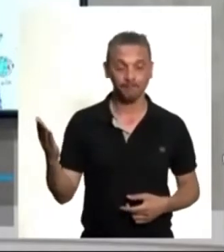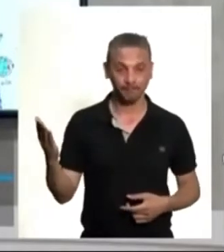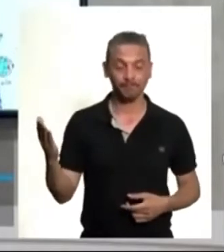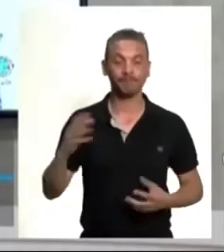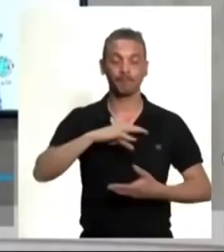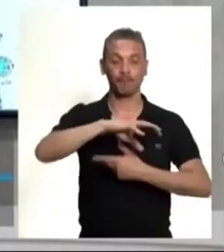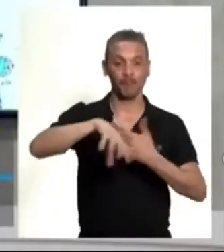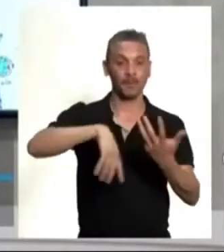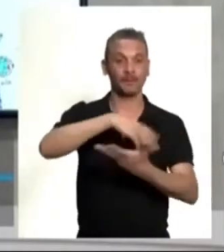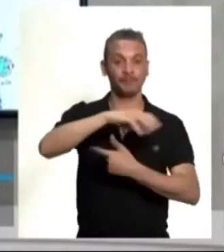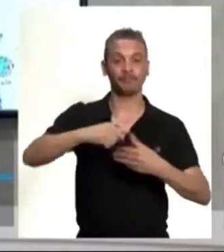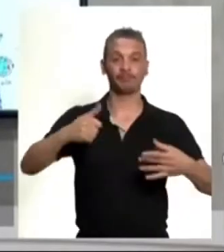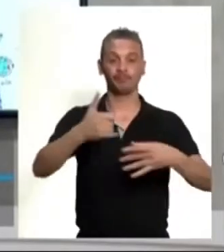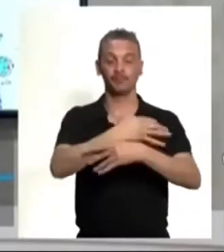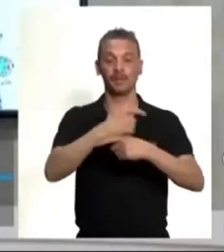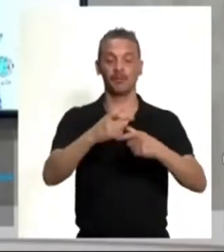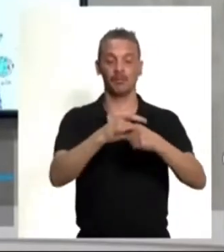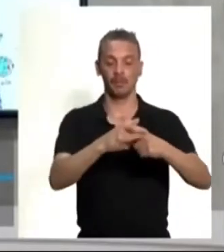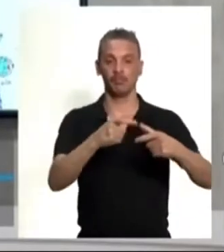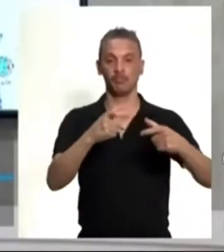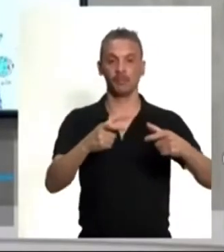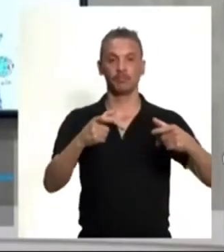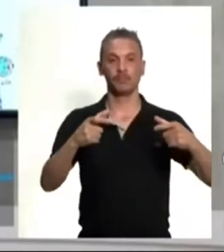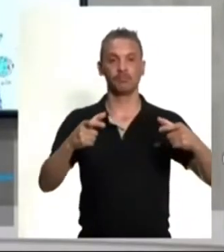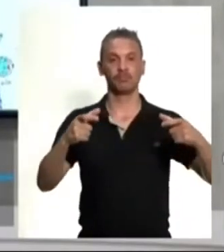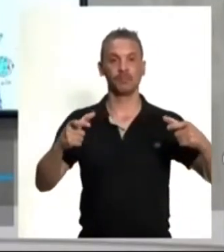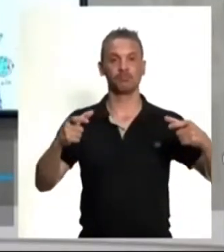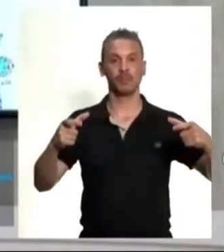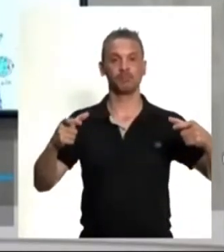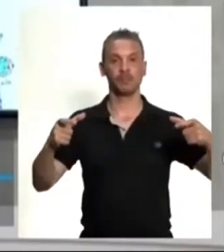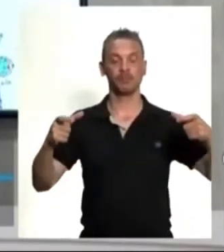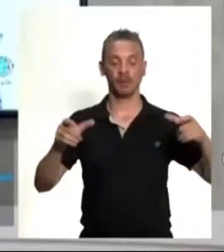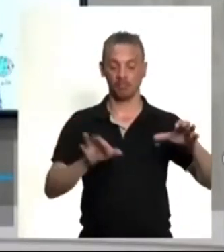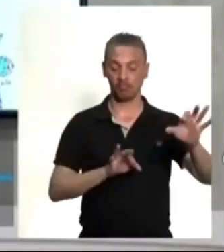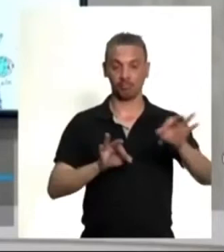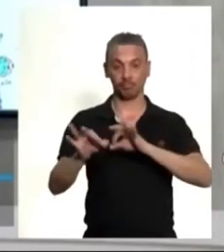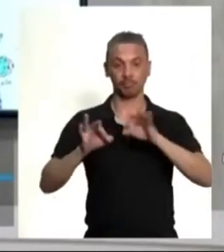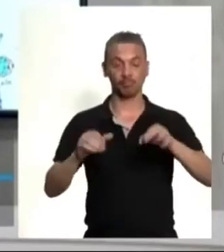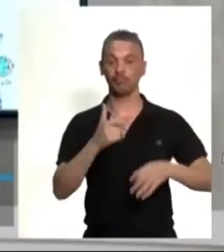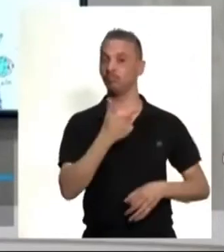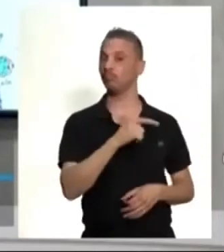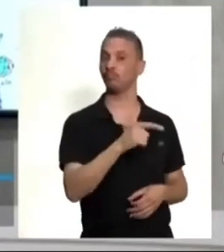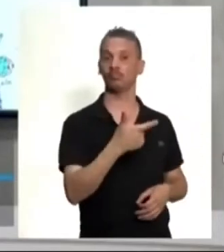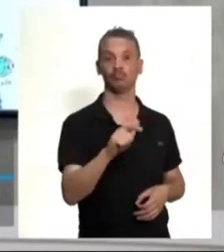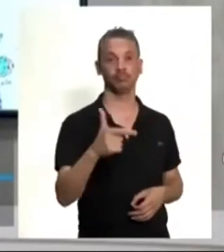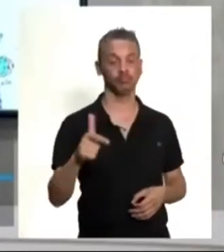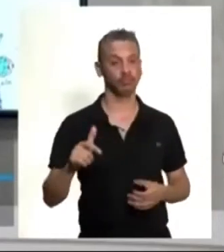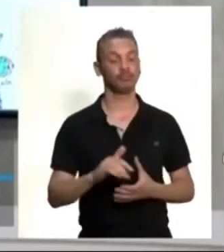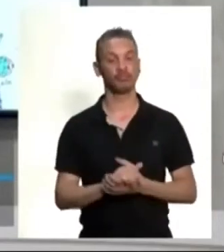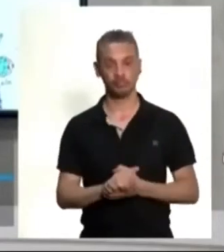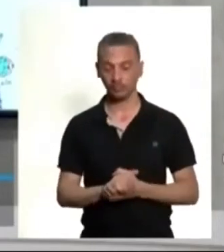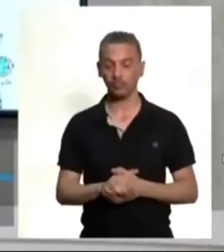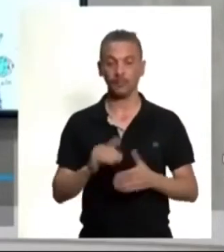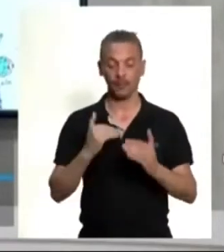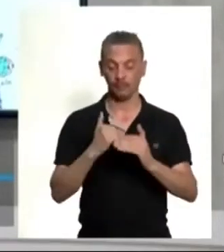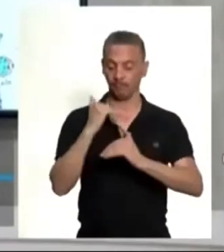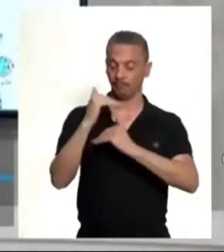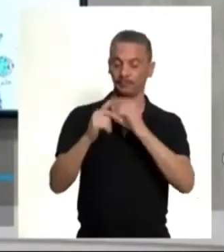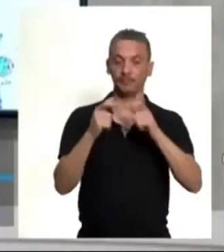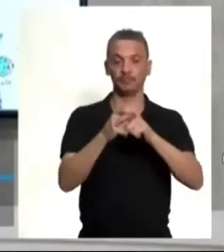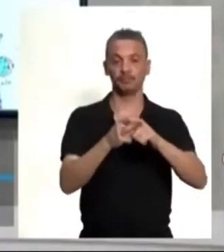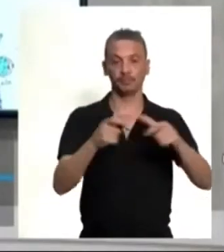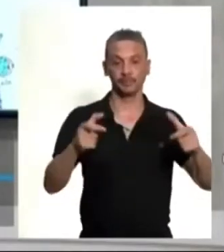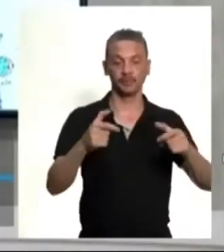desordenado e as cidades cresceram sem um planejamento. Esse crescimento,